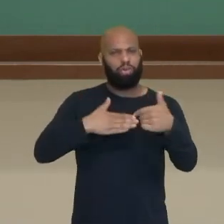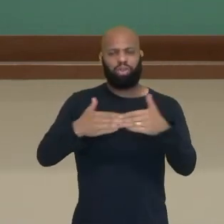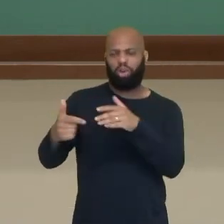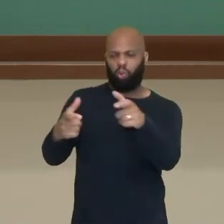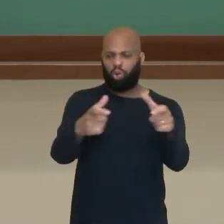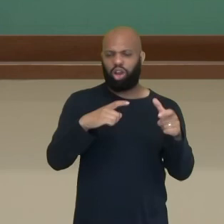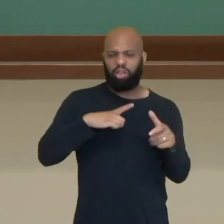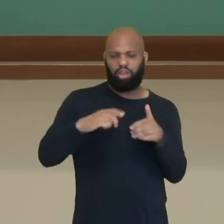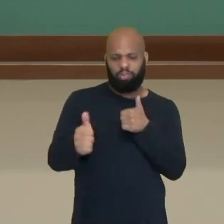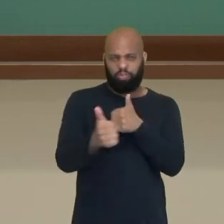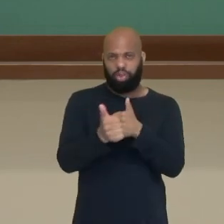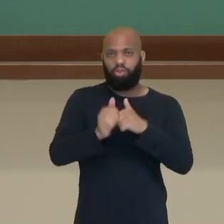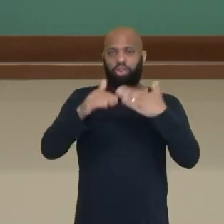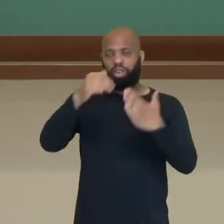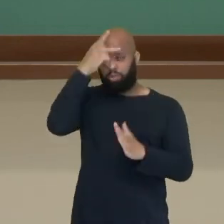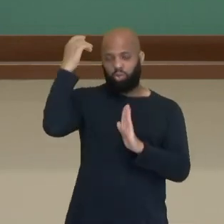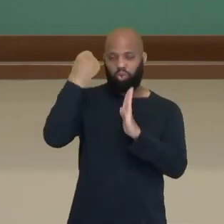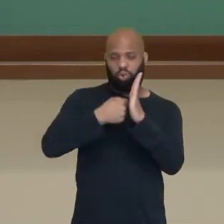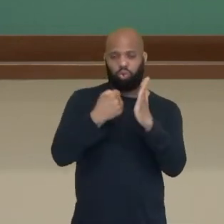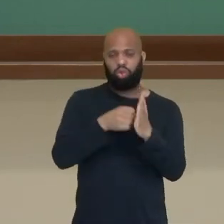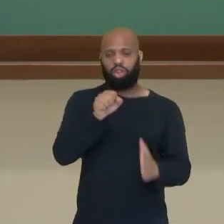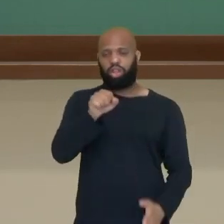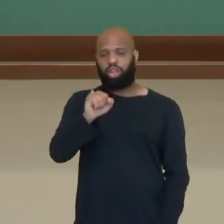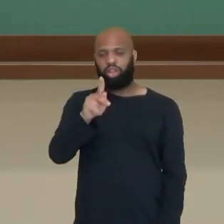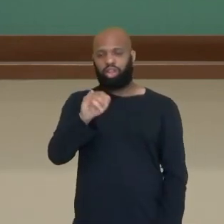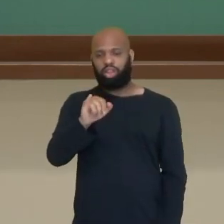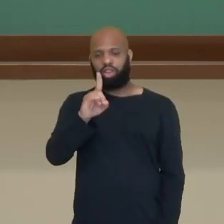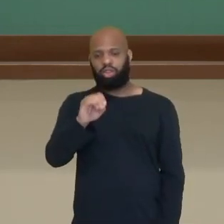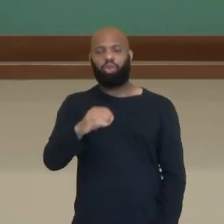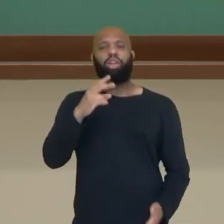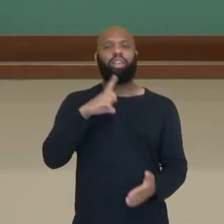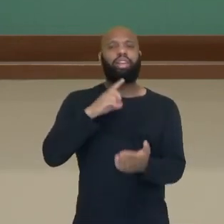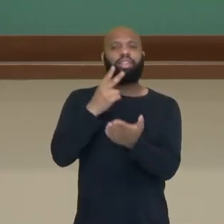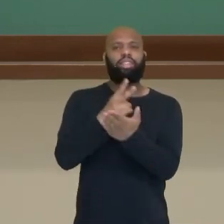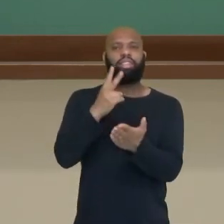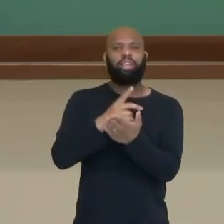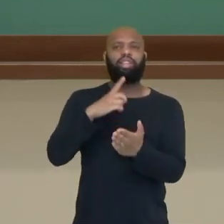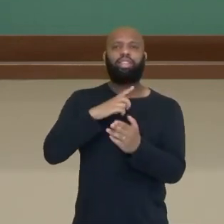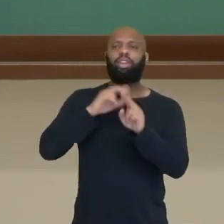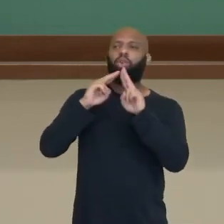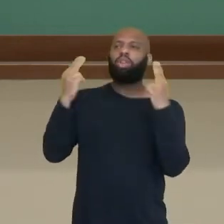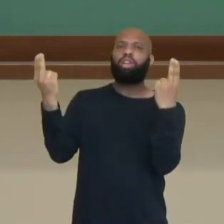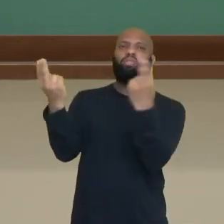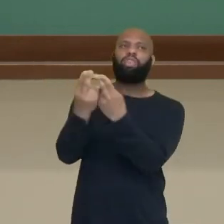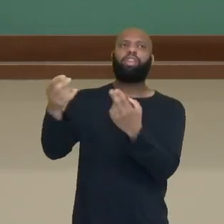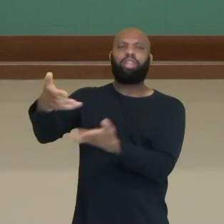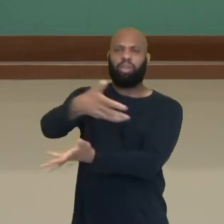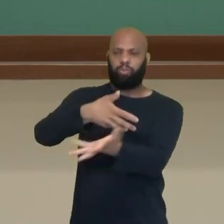o lutador do Aikido, ele tem que sempre estar em harmonia com todo esse universo.